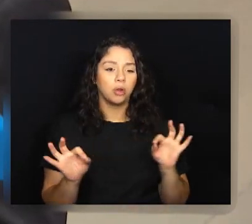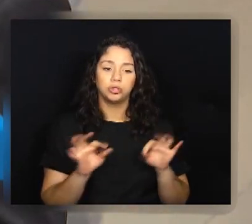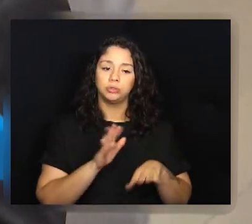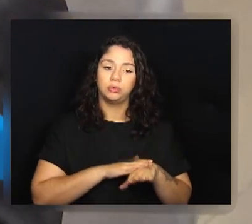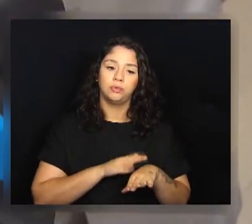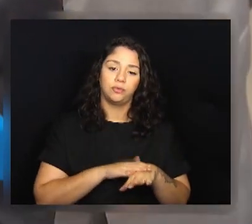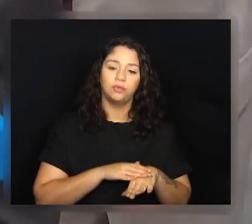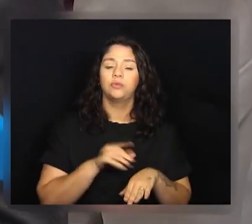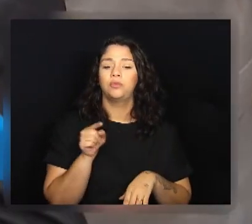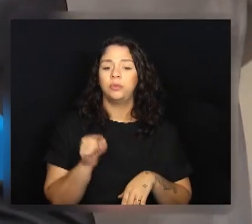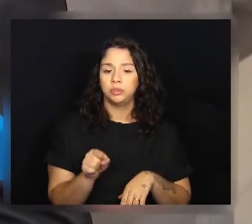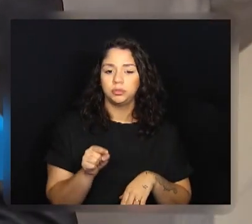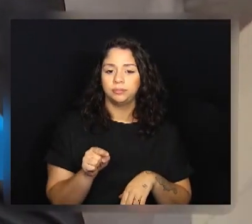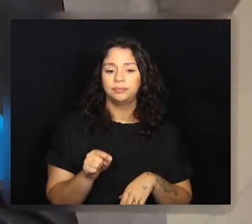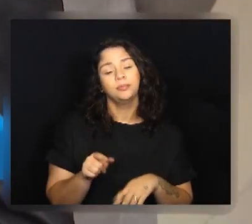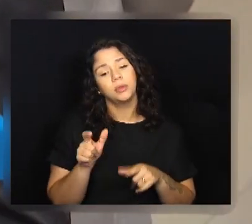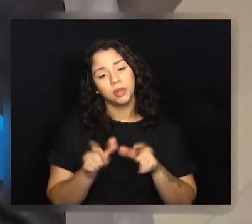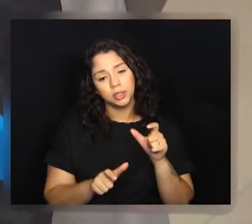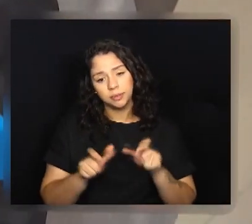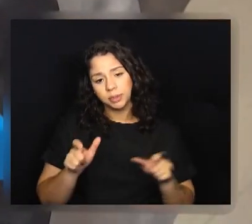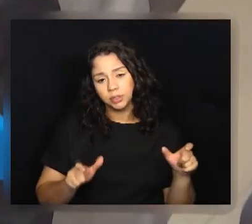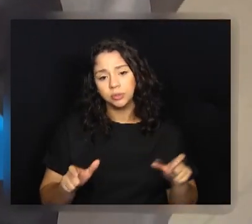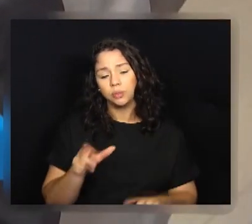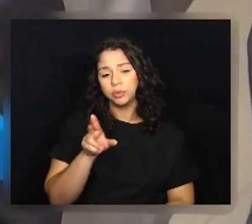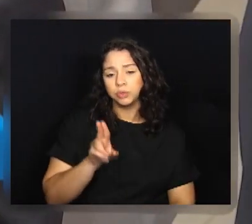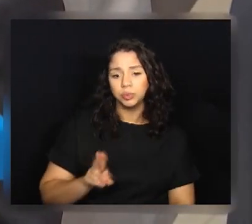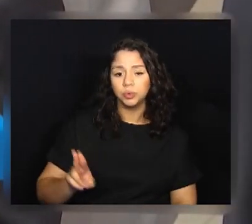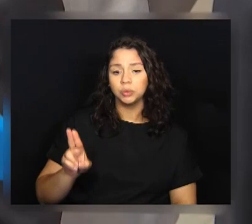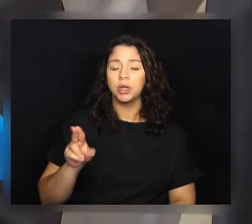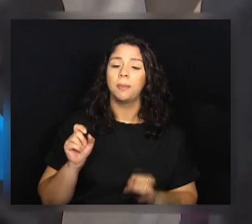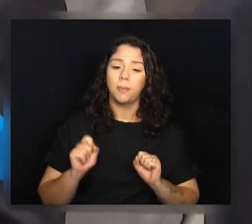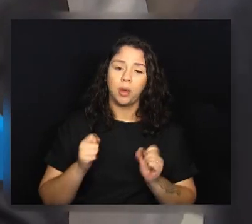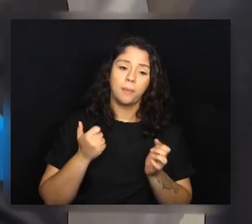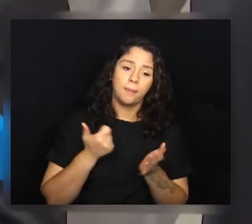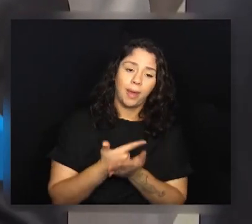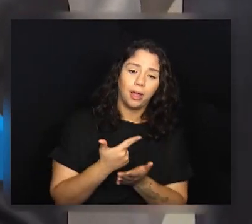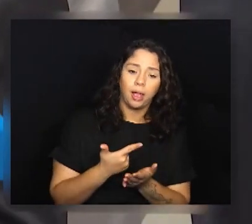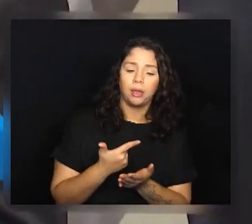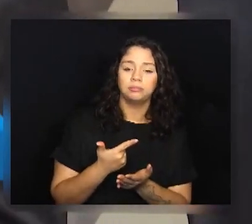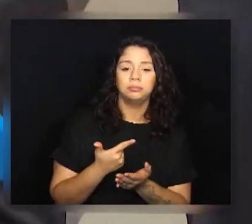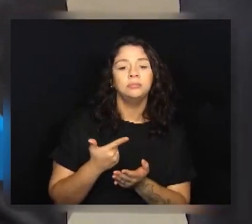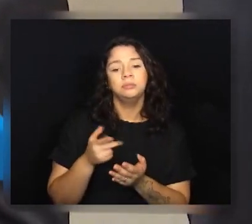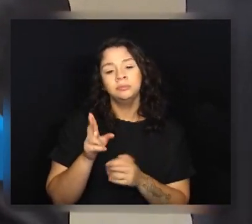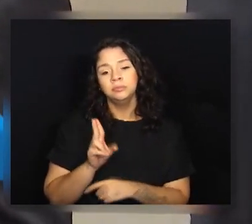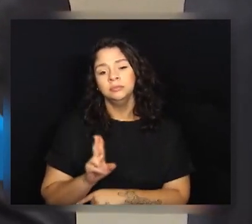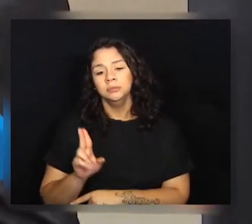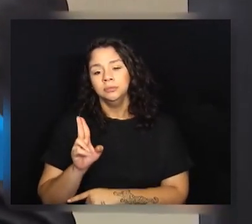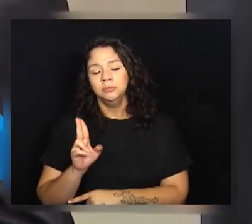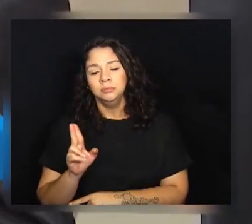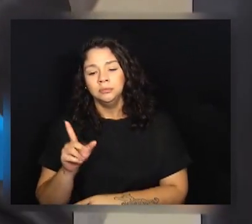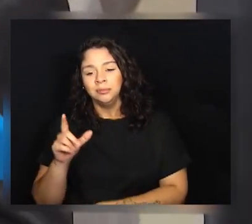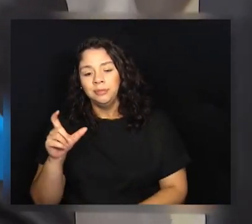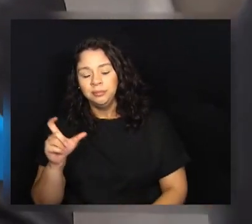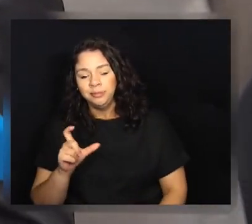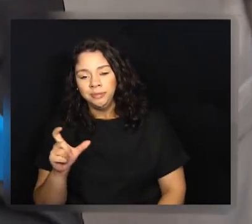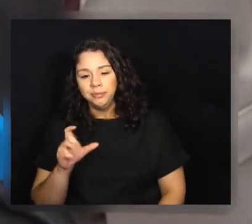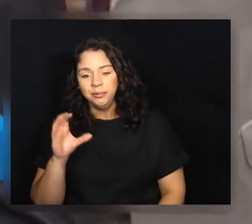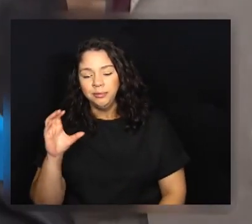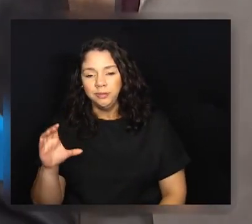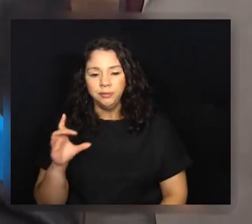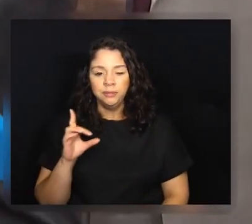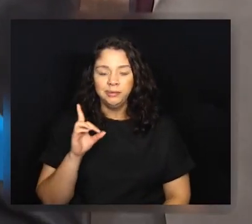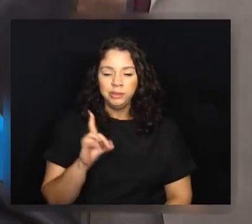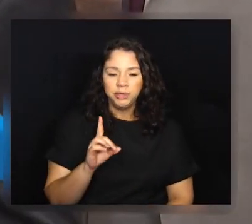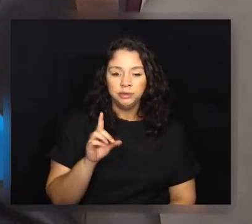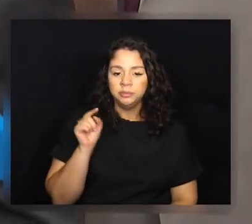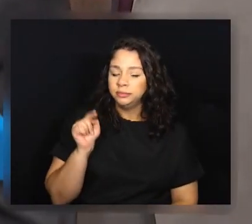de que as pessoas, os usuários, possam pagar a sua passagem usando o cartão de crédito, débito. Isso